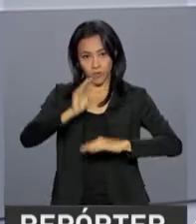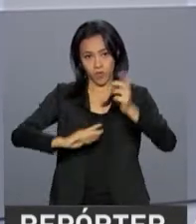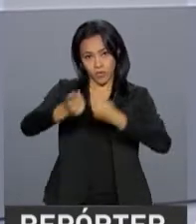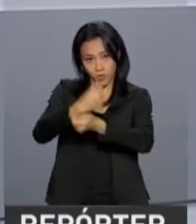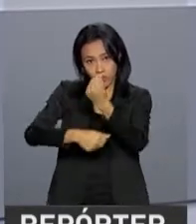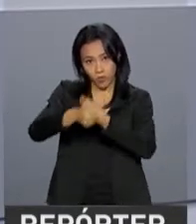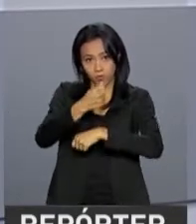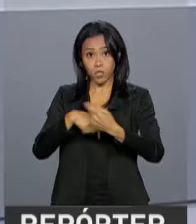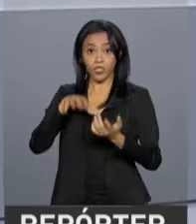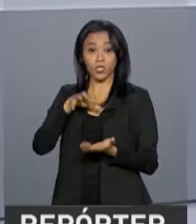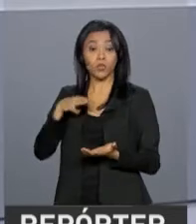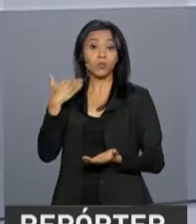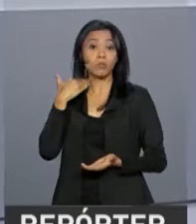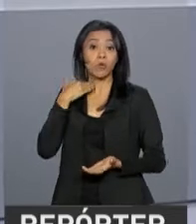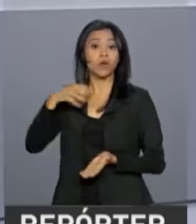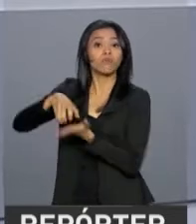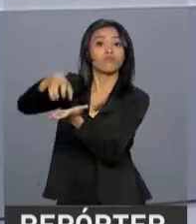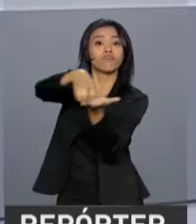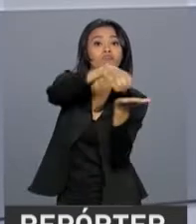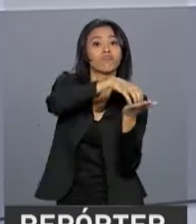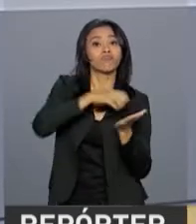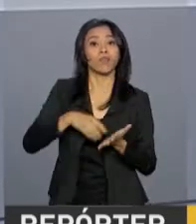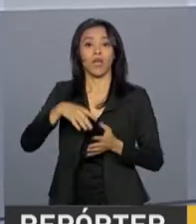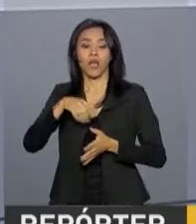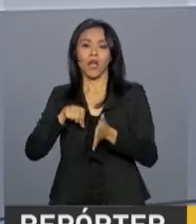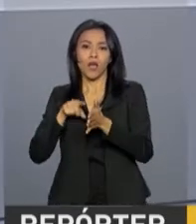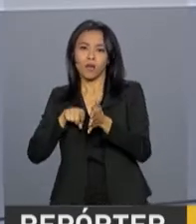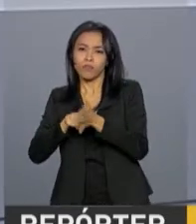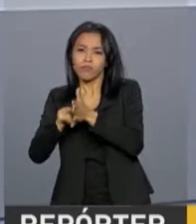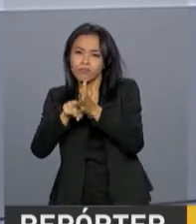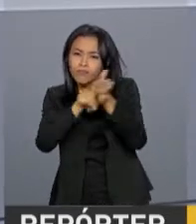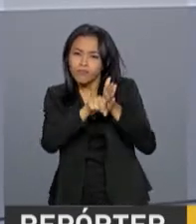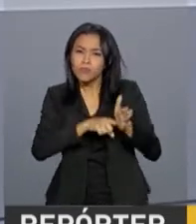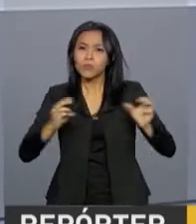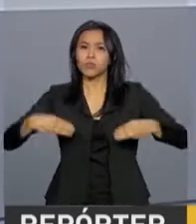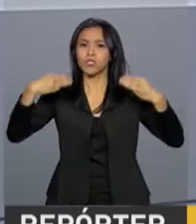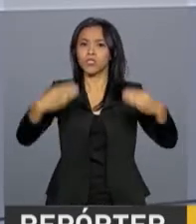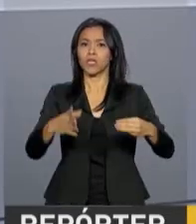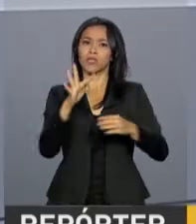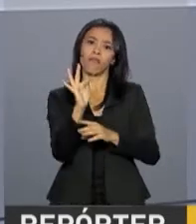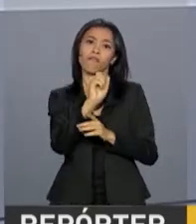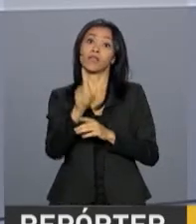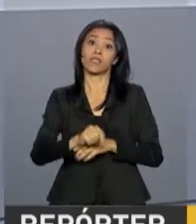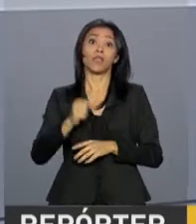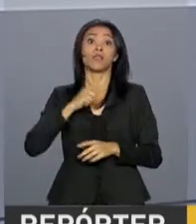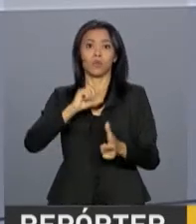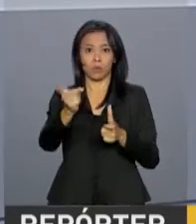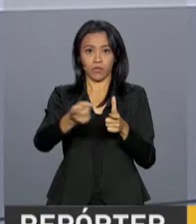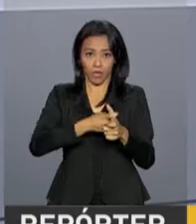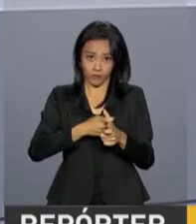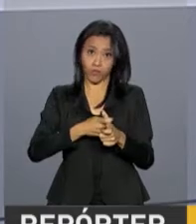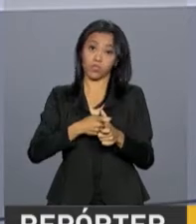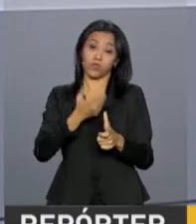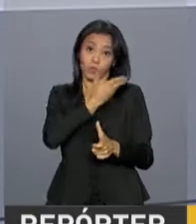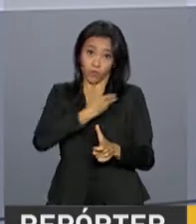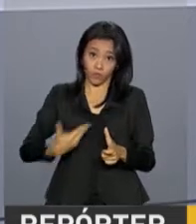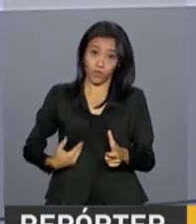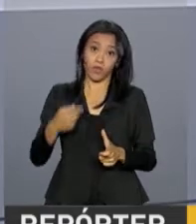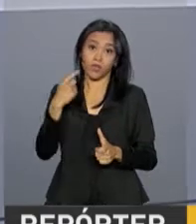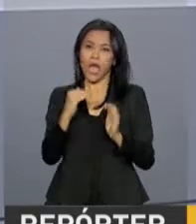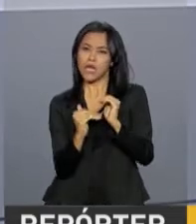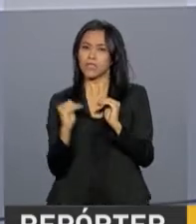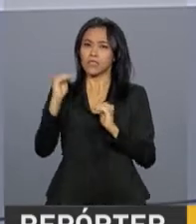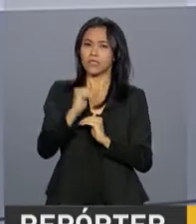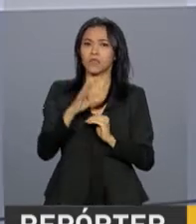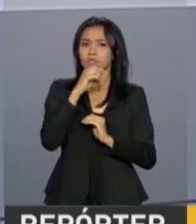consultados pelo ministério da fazenda estima o déficit das contas do governo central neste ano pouco acima de